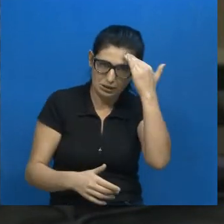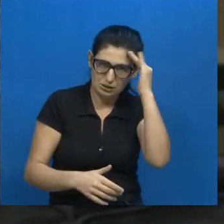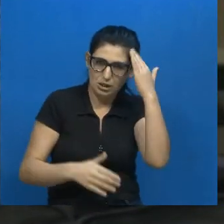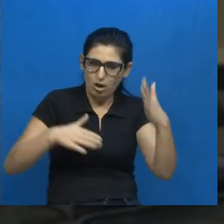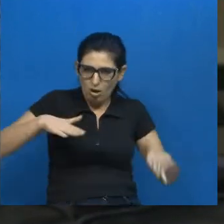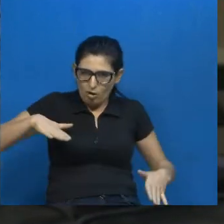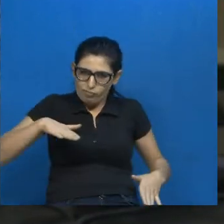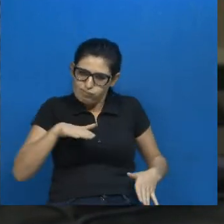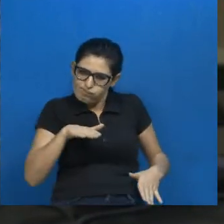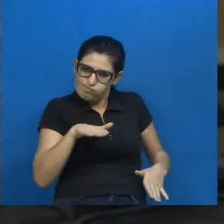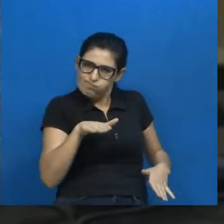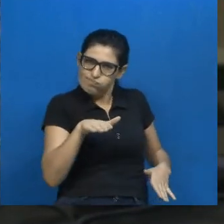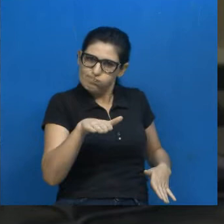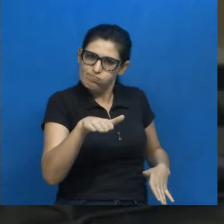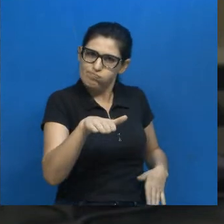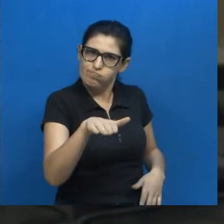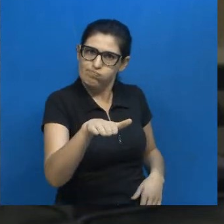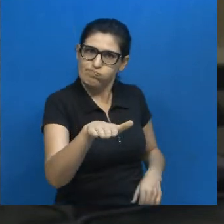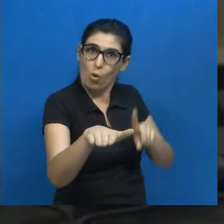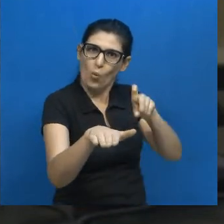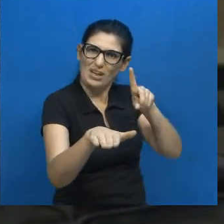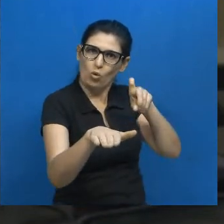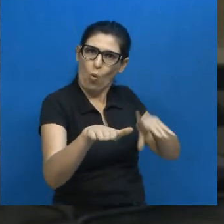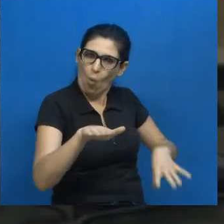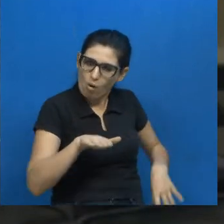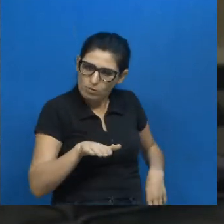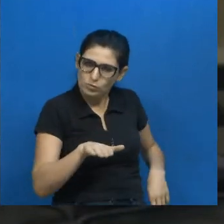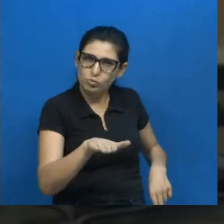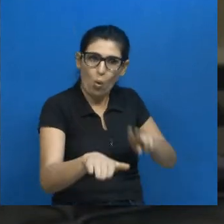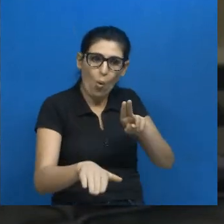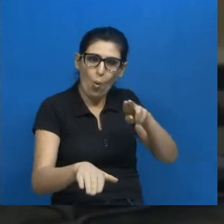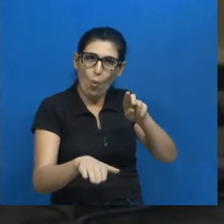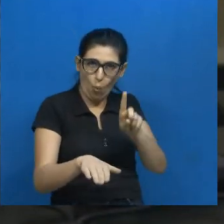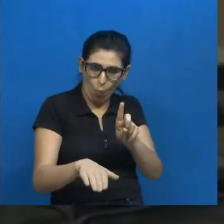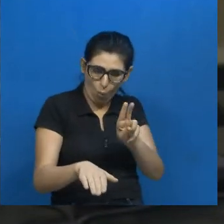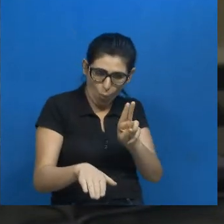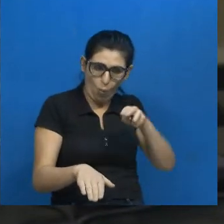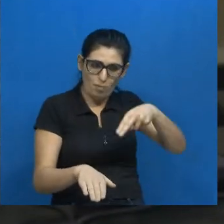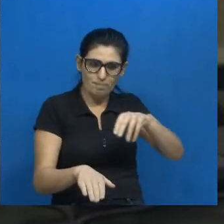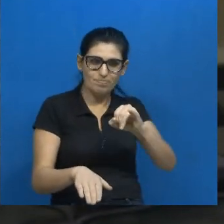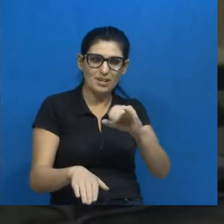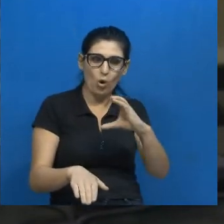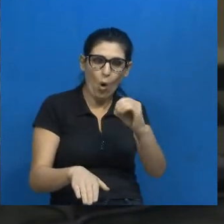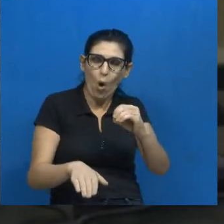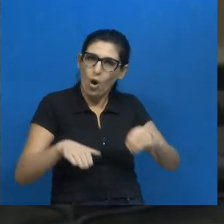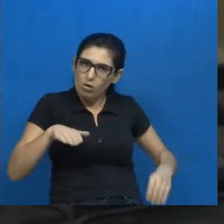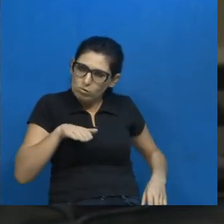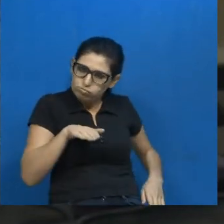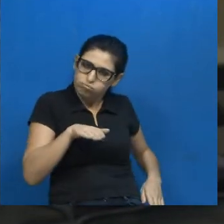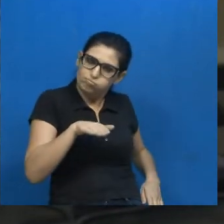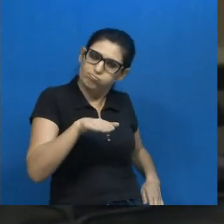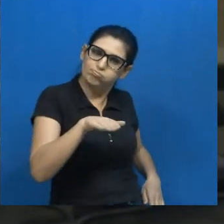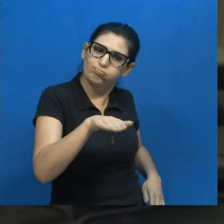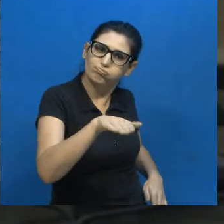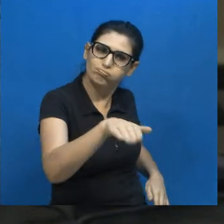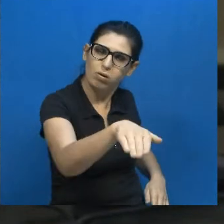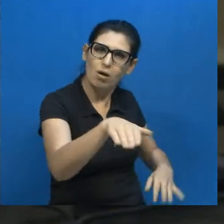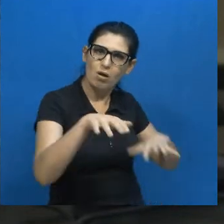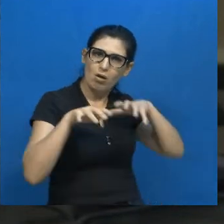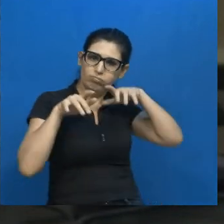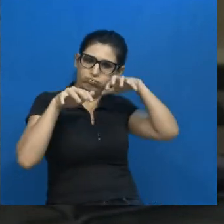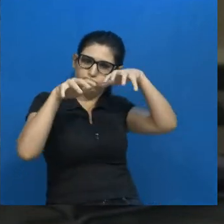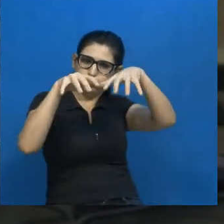sentido único na área central. Então, anteriormente você entrava pelo lado, vamos falar claramente, você entra pelo